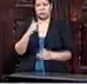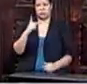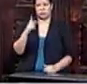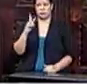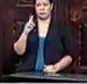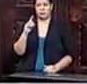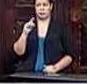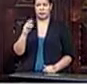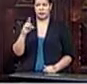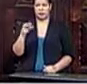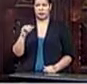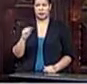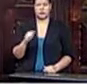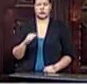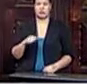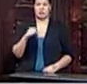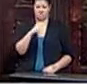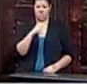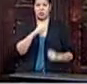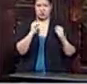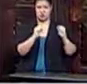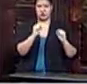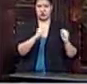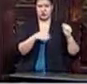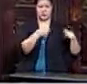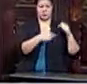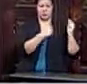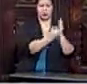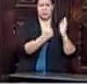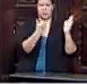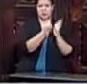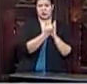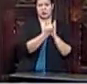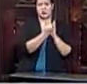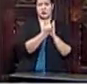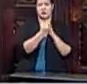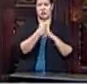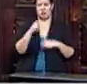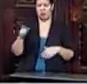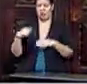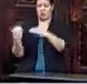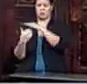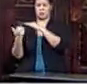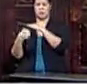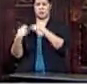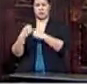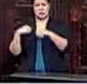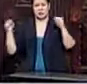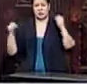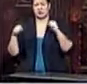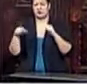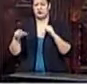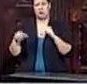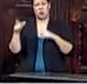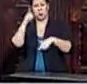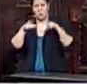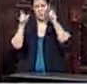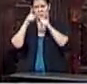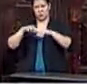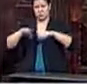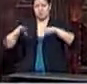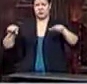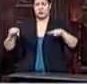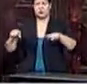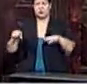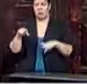O servidor pode pagar o aumento. Há uma empresa lucrativa, que é concessionária, que tem alto faturamento, não